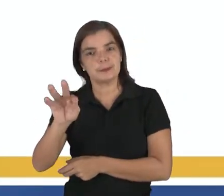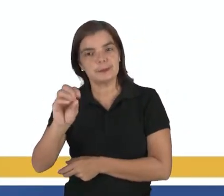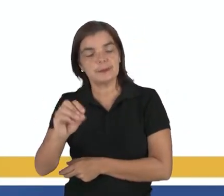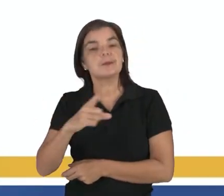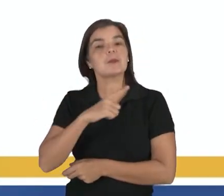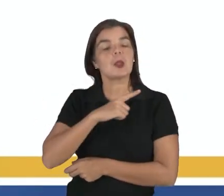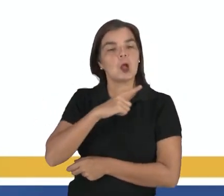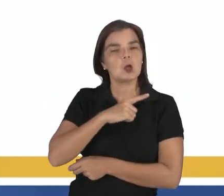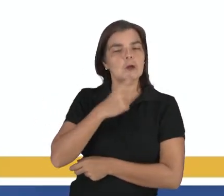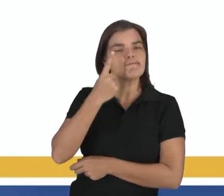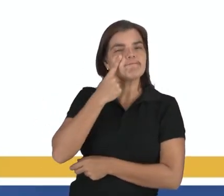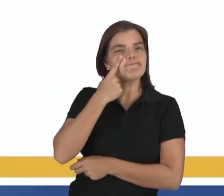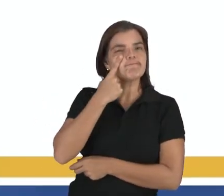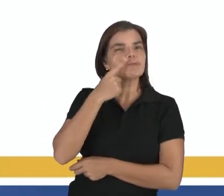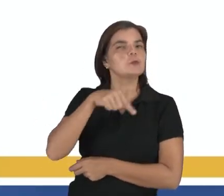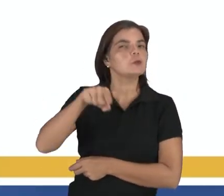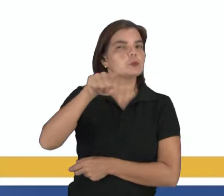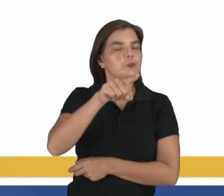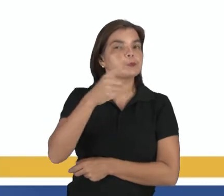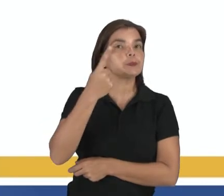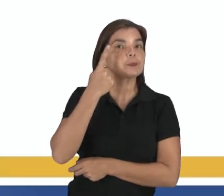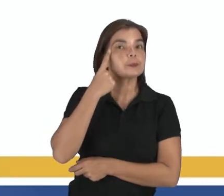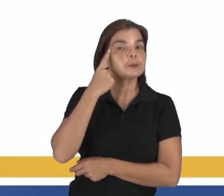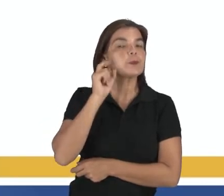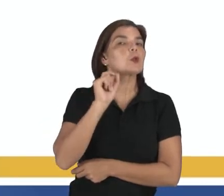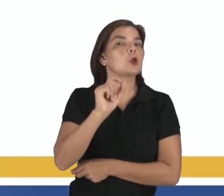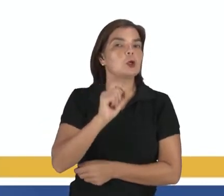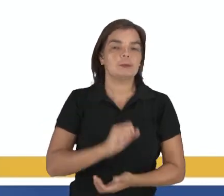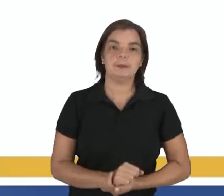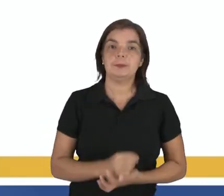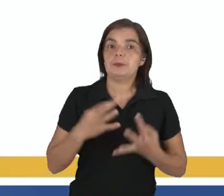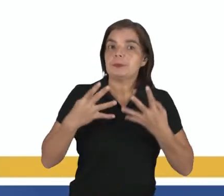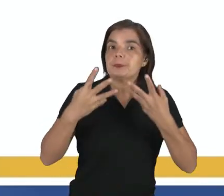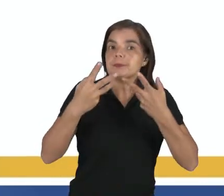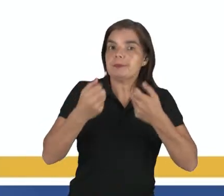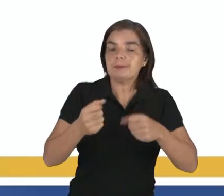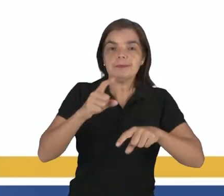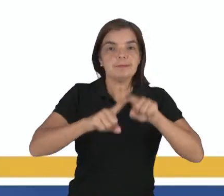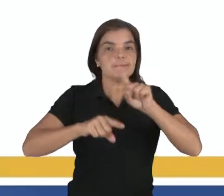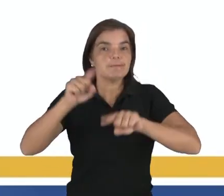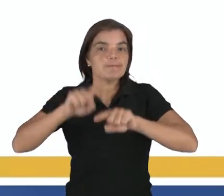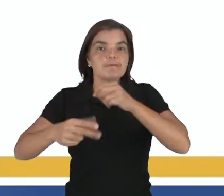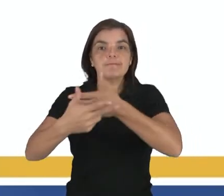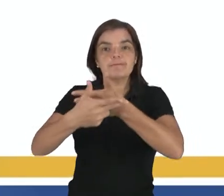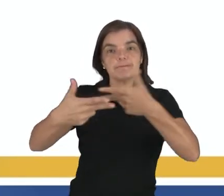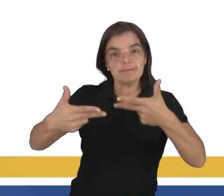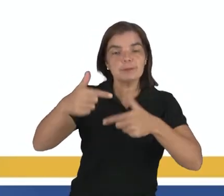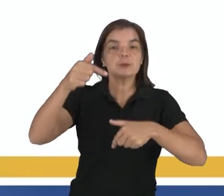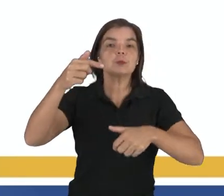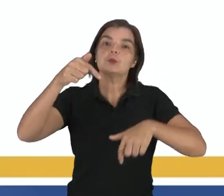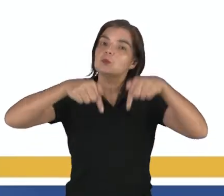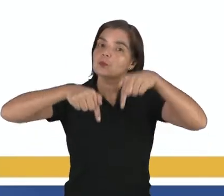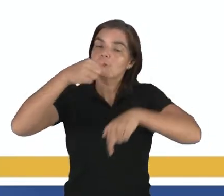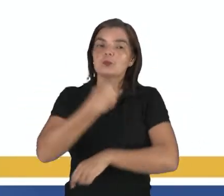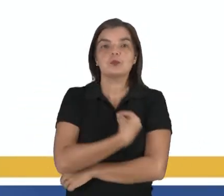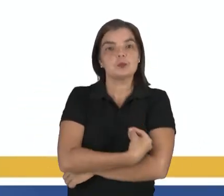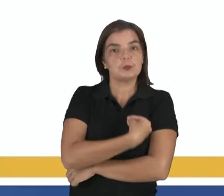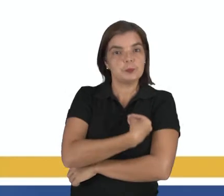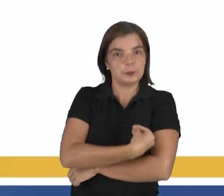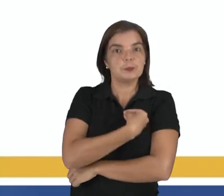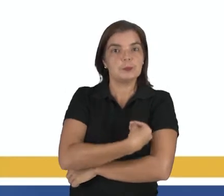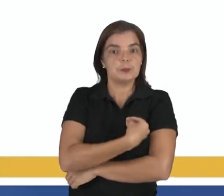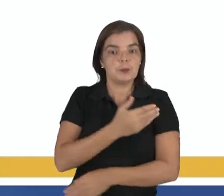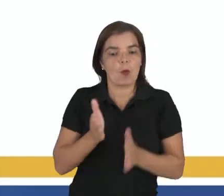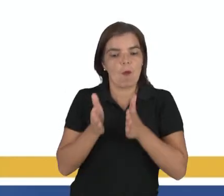aí a gente tem aqui uma analogia só para a gente identificar o quê? Todos os elementos químicos ou presentes no lado